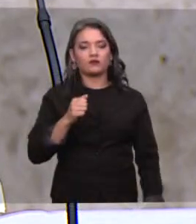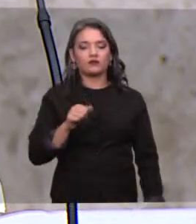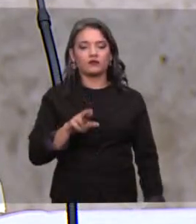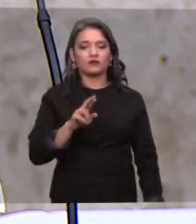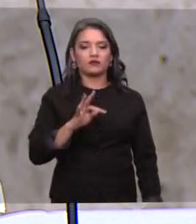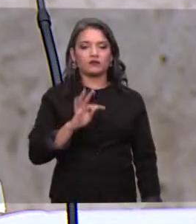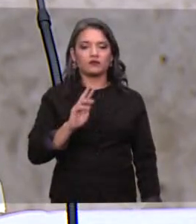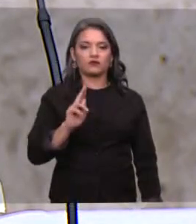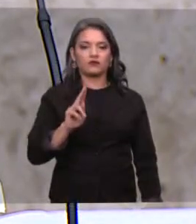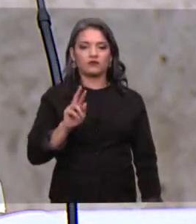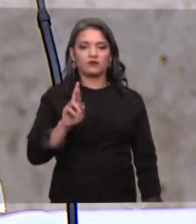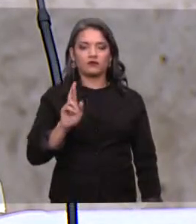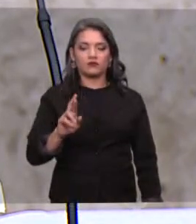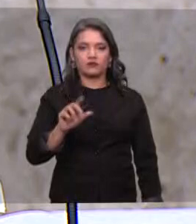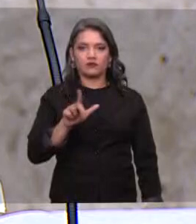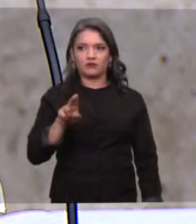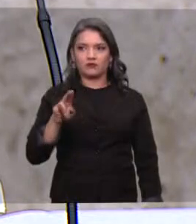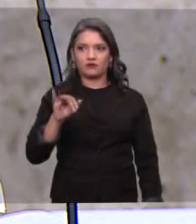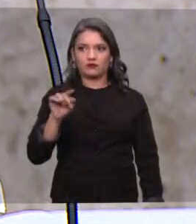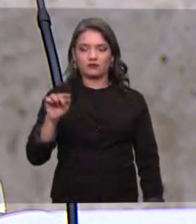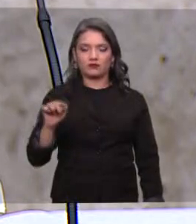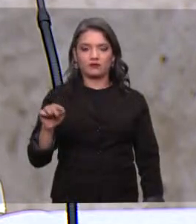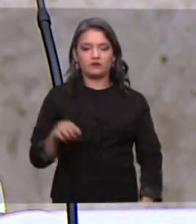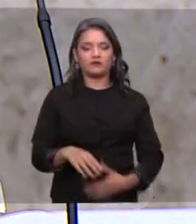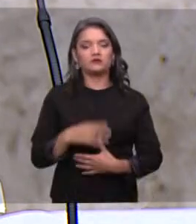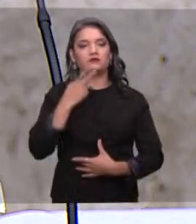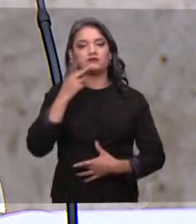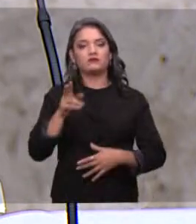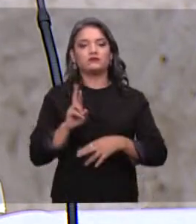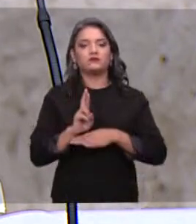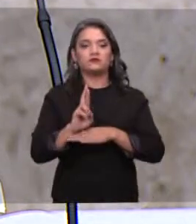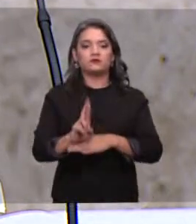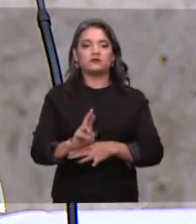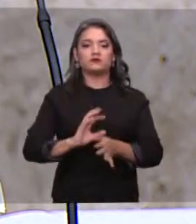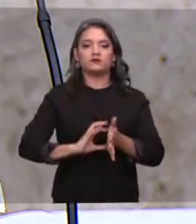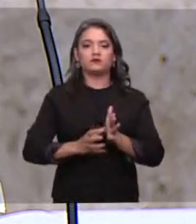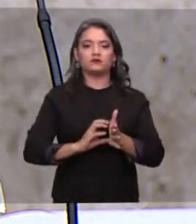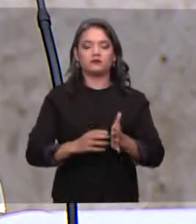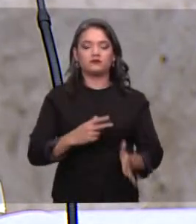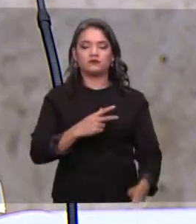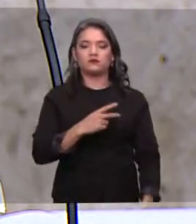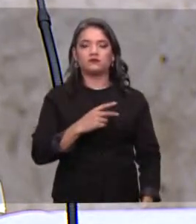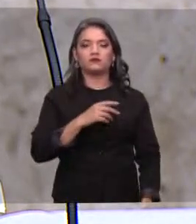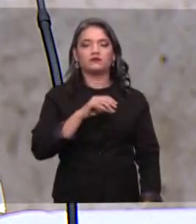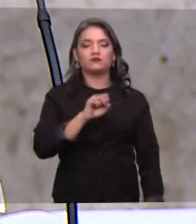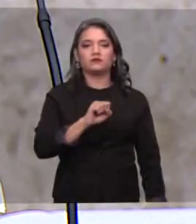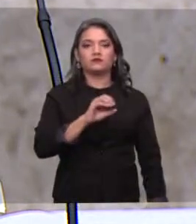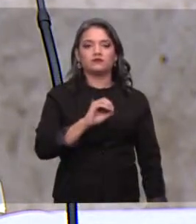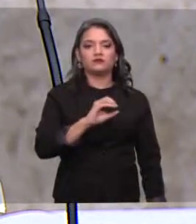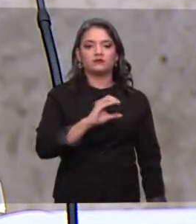Mendonça Rolo, que falará pelo requerente Partido Social Liberal,